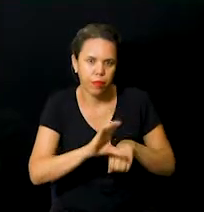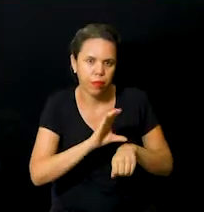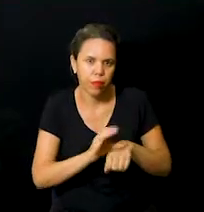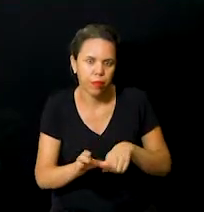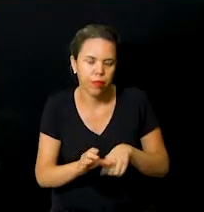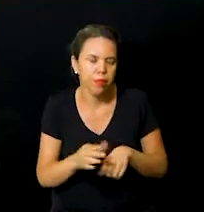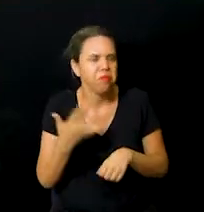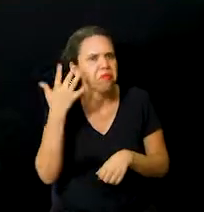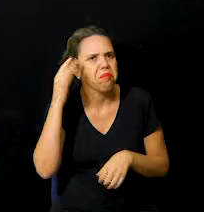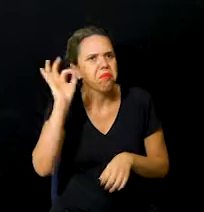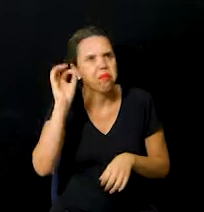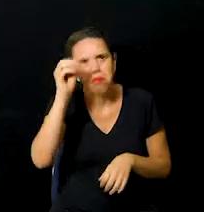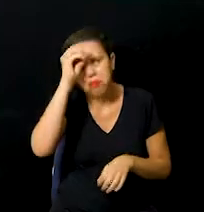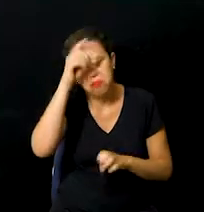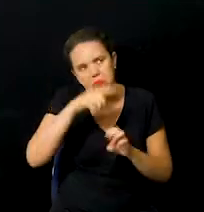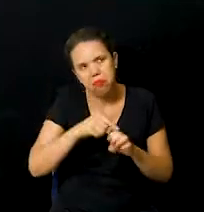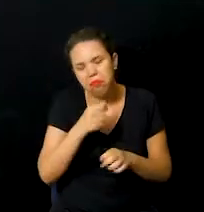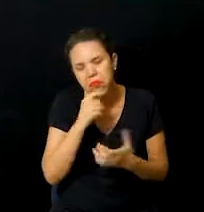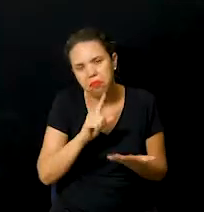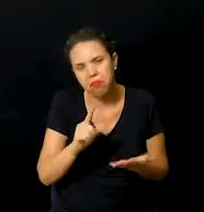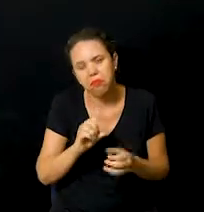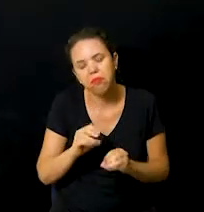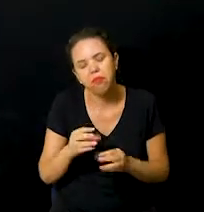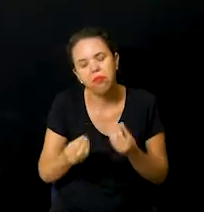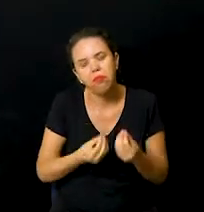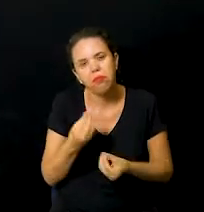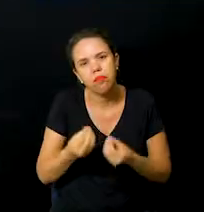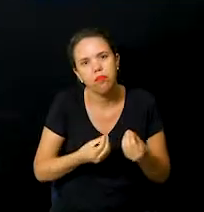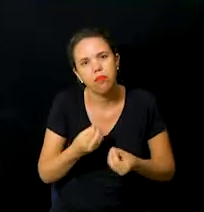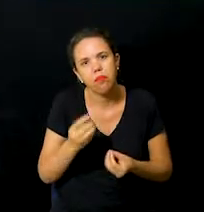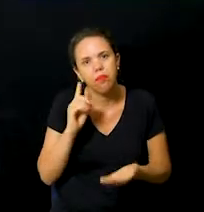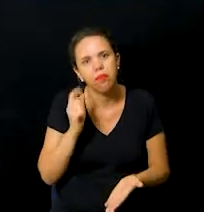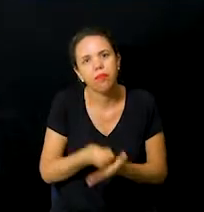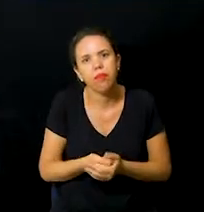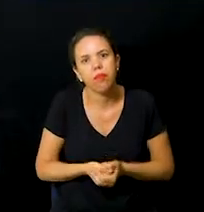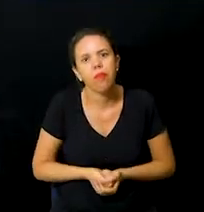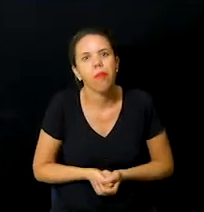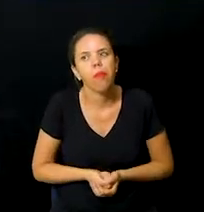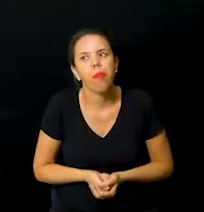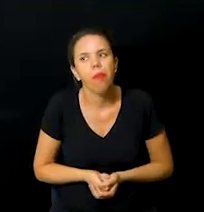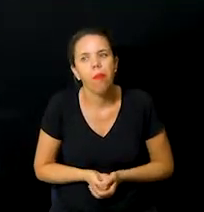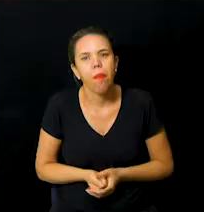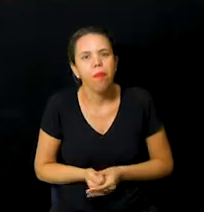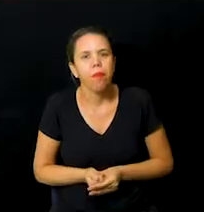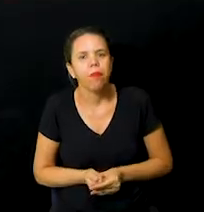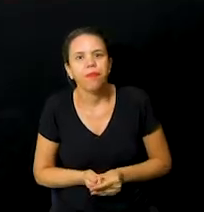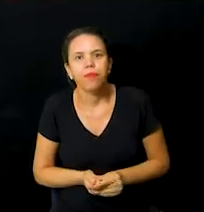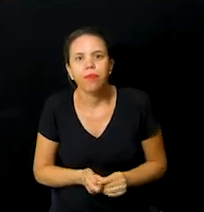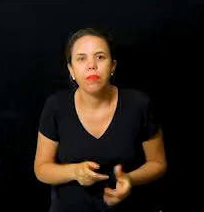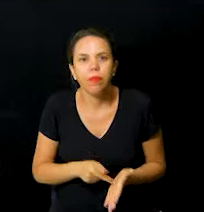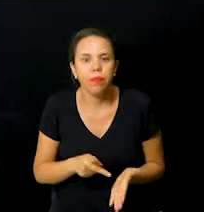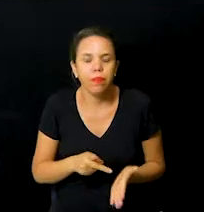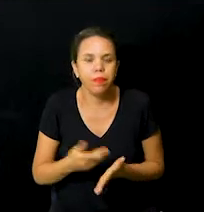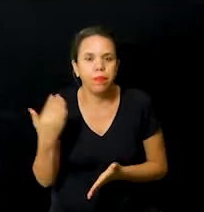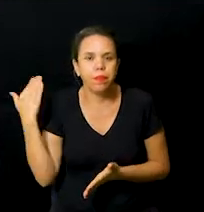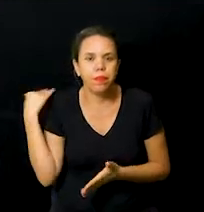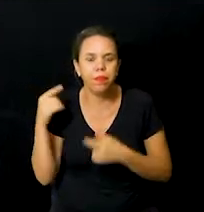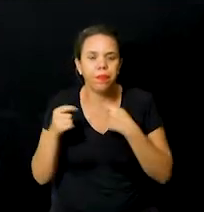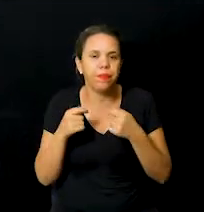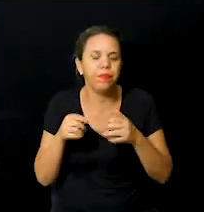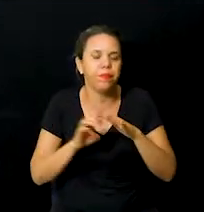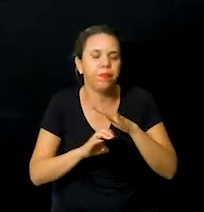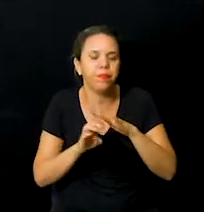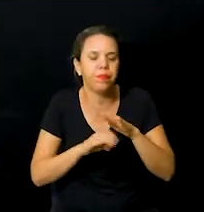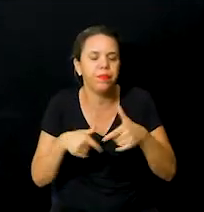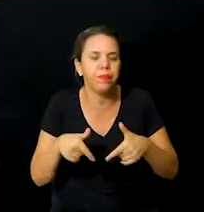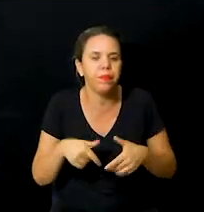ministrar curso muito sem essa ideia de empreendedorismo. Me fala de como Sim. foi essa decisão. Na verdade, na última empresa